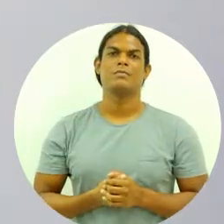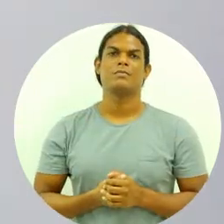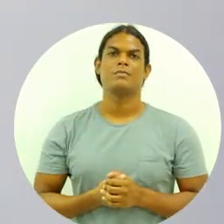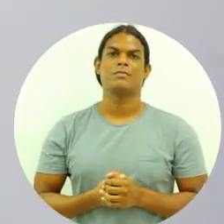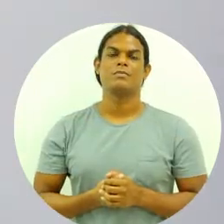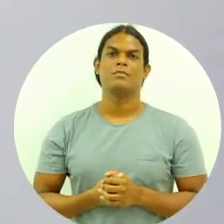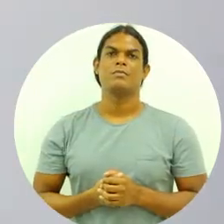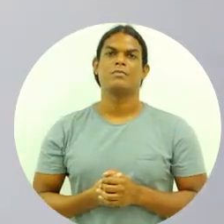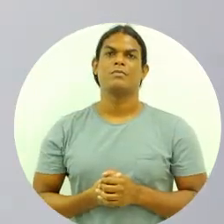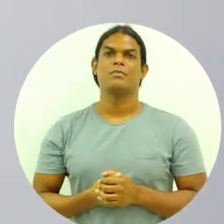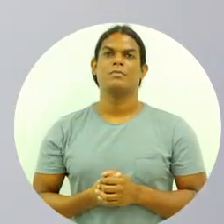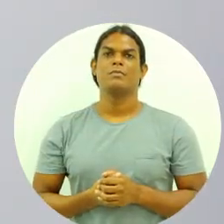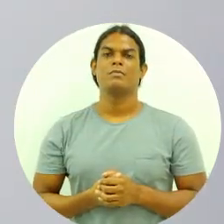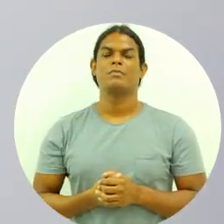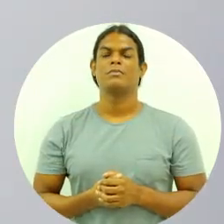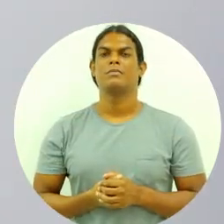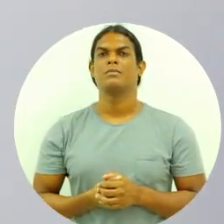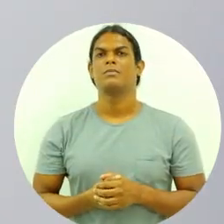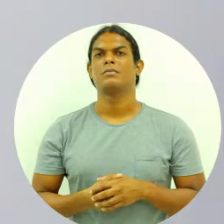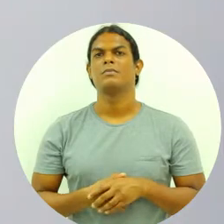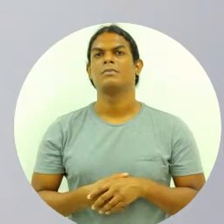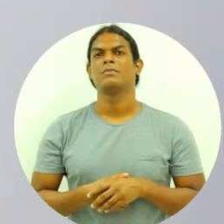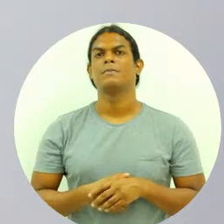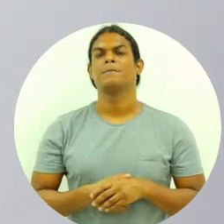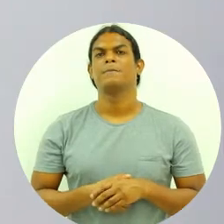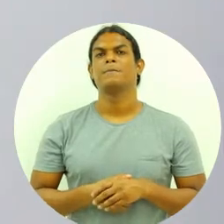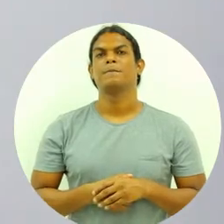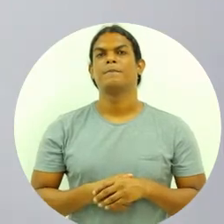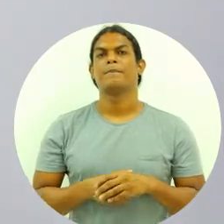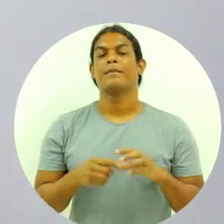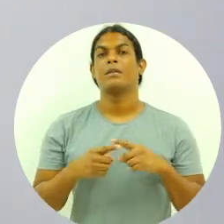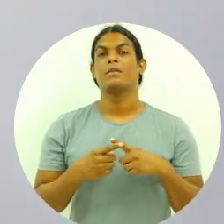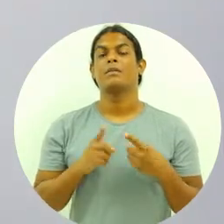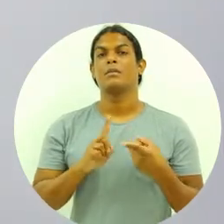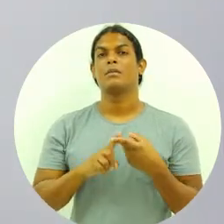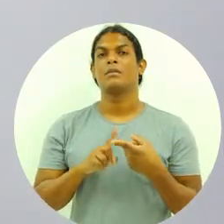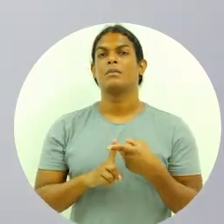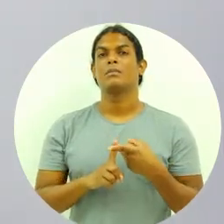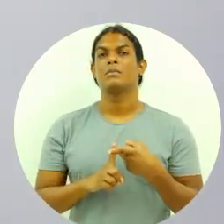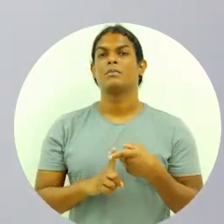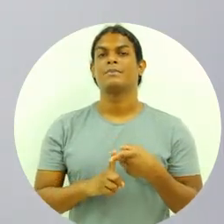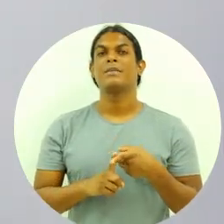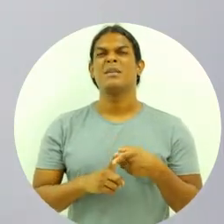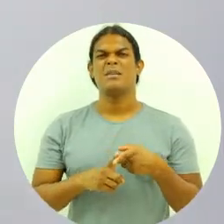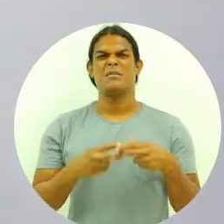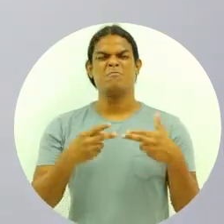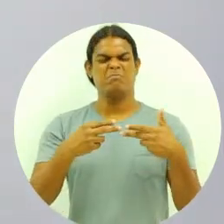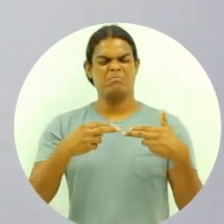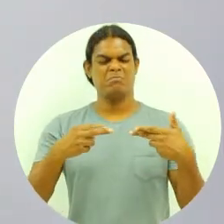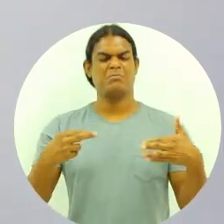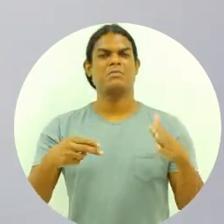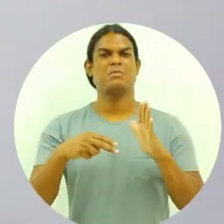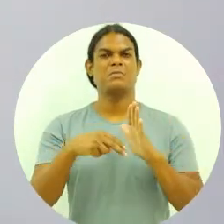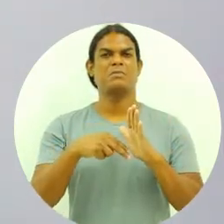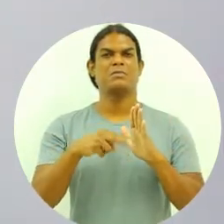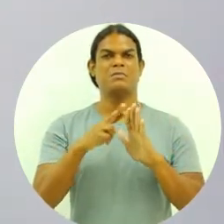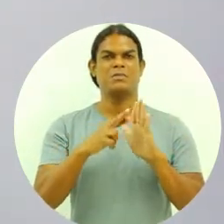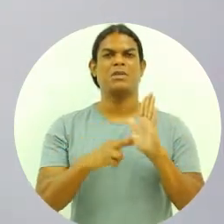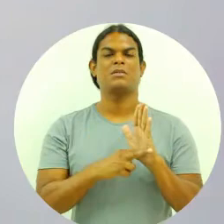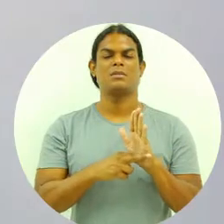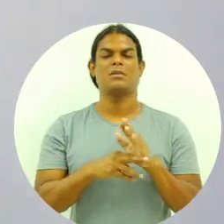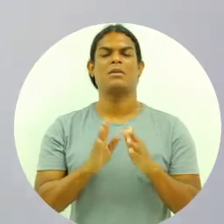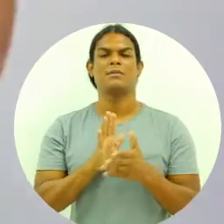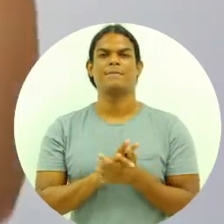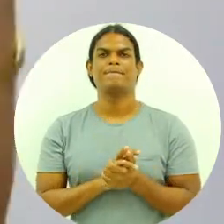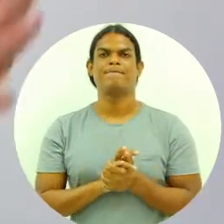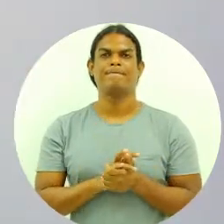polos distintos. Mas um outro princípio implícito, é muito princípio, né? É sim, porque a administração pública é muito